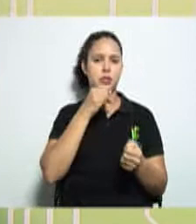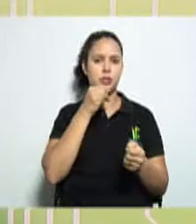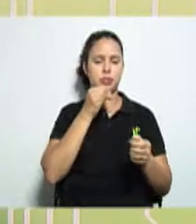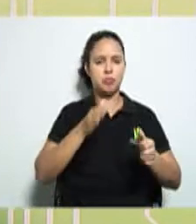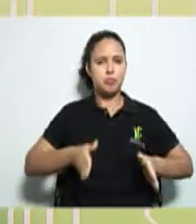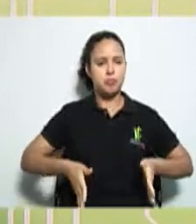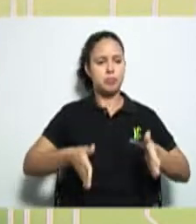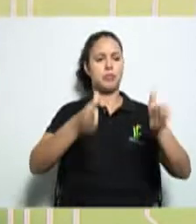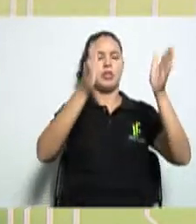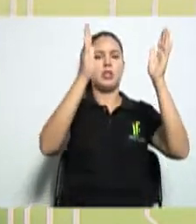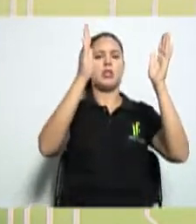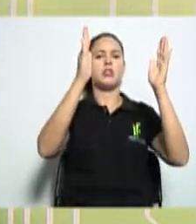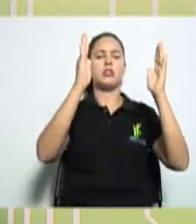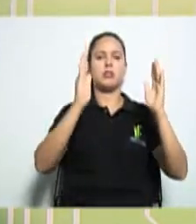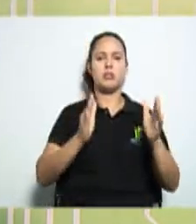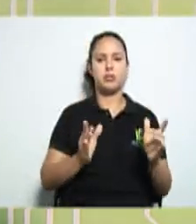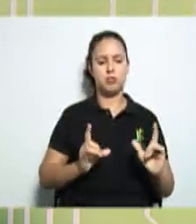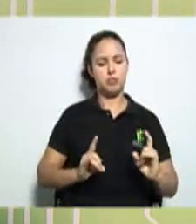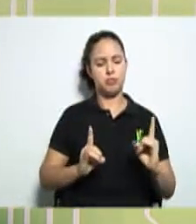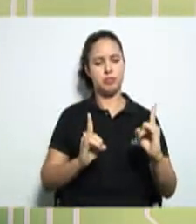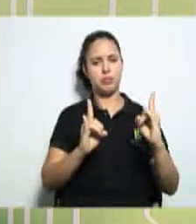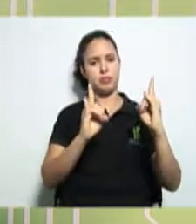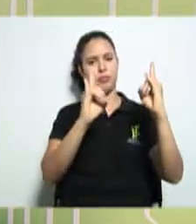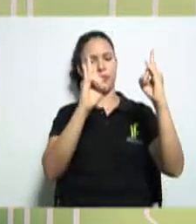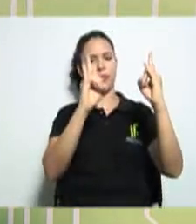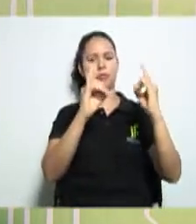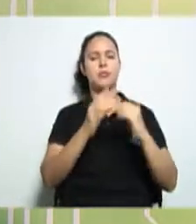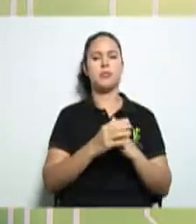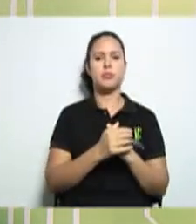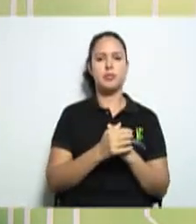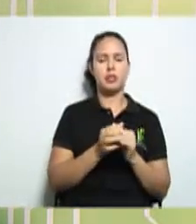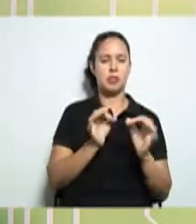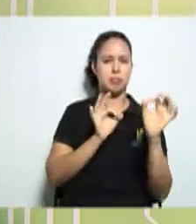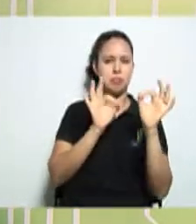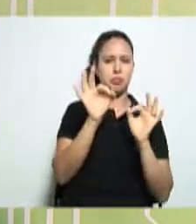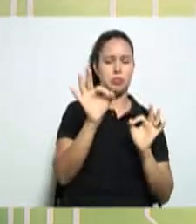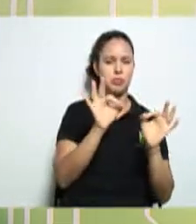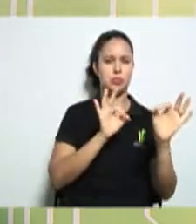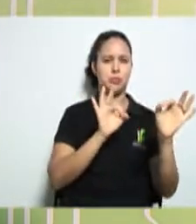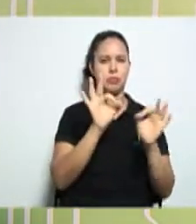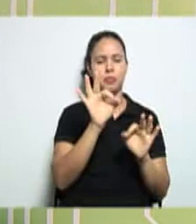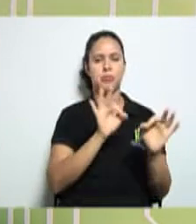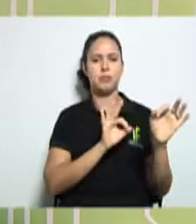bonito, por exemplo, cheio, bem decorado, bem